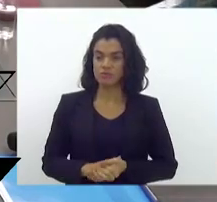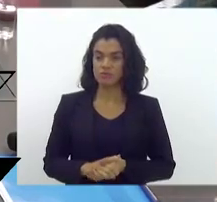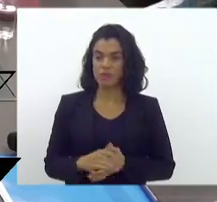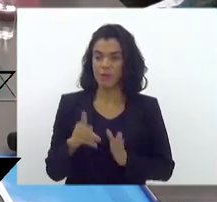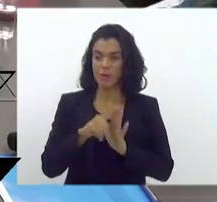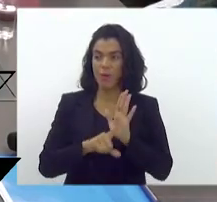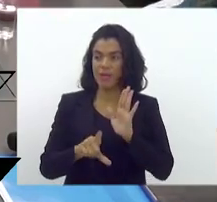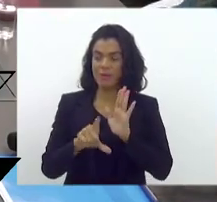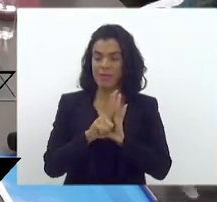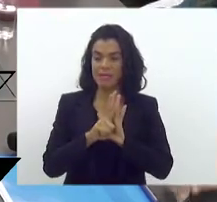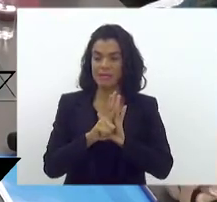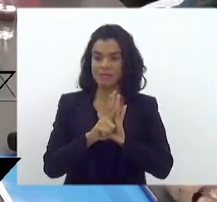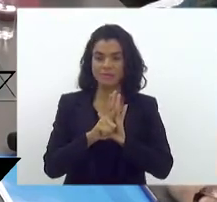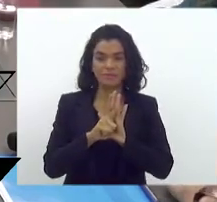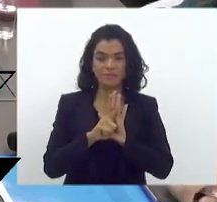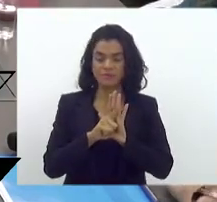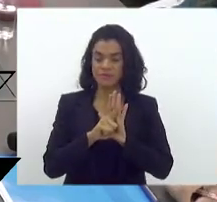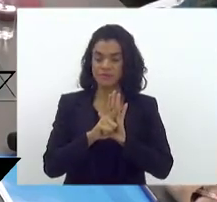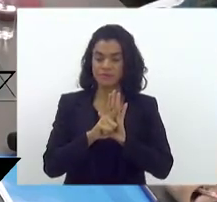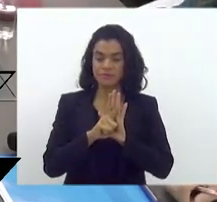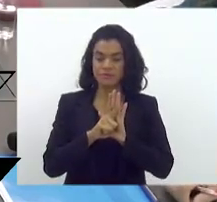PL